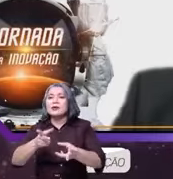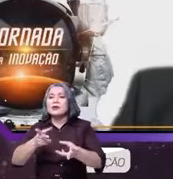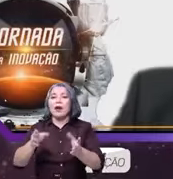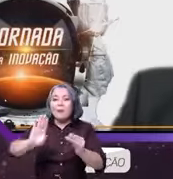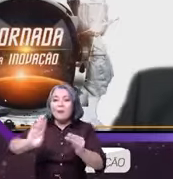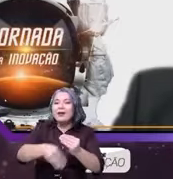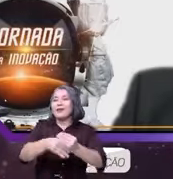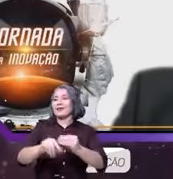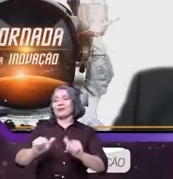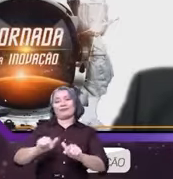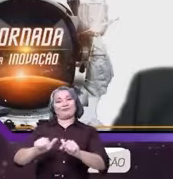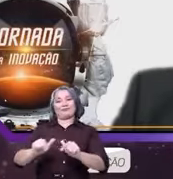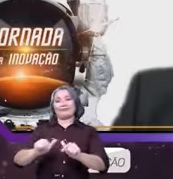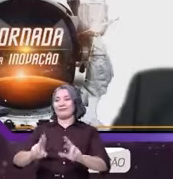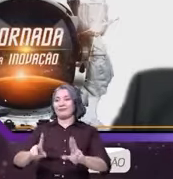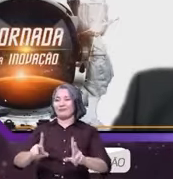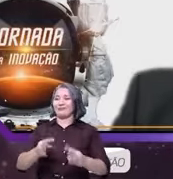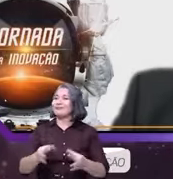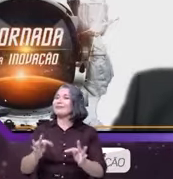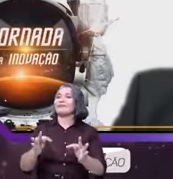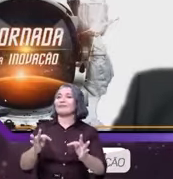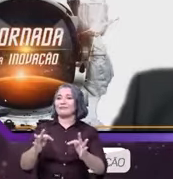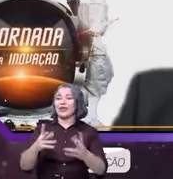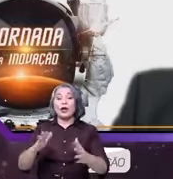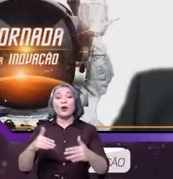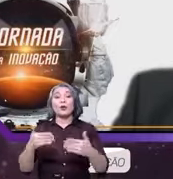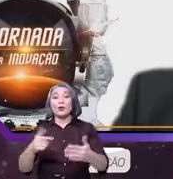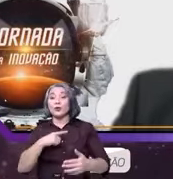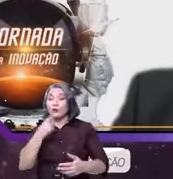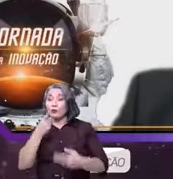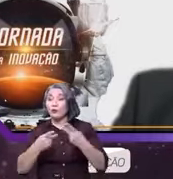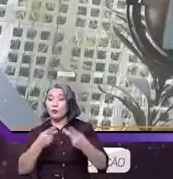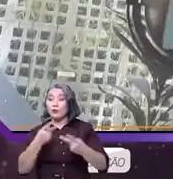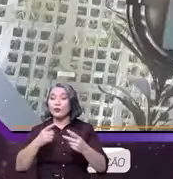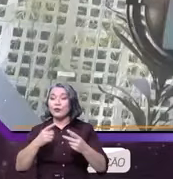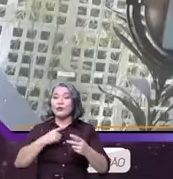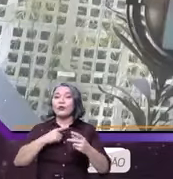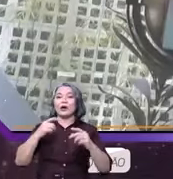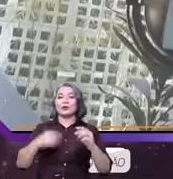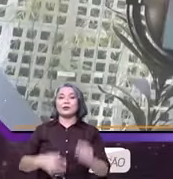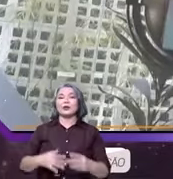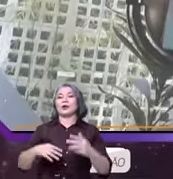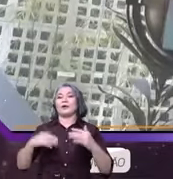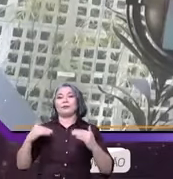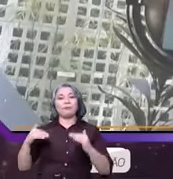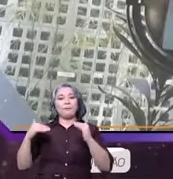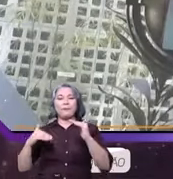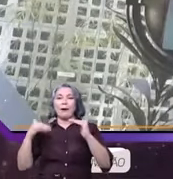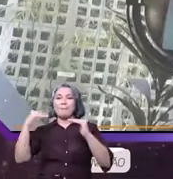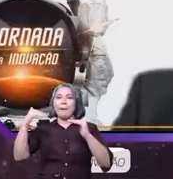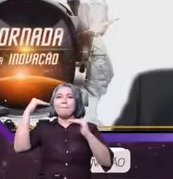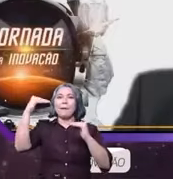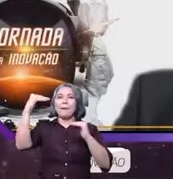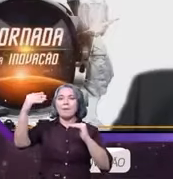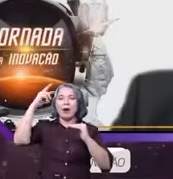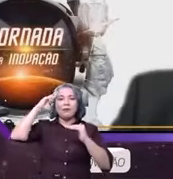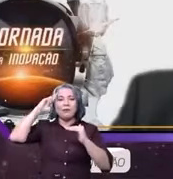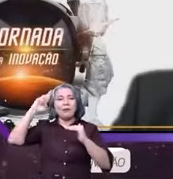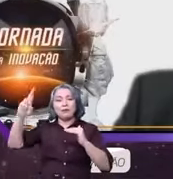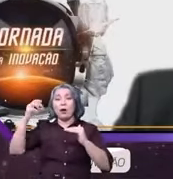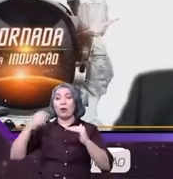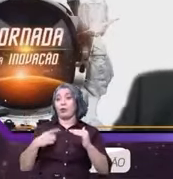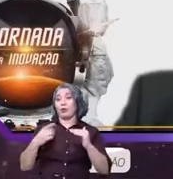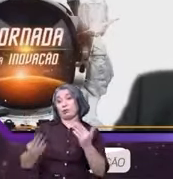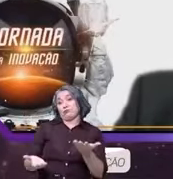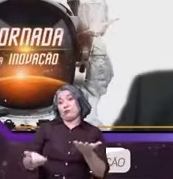diferente. Quando eu falo a preservação da hierarquia, entendemos que vai existir uma hierarquia, talvez uma hierarquia